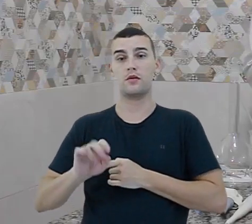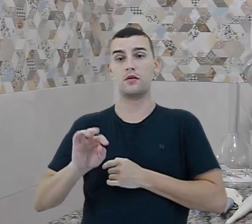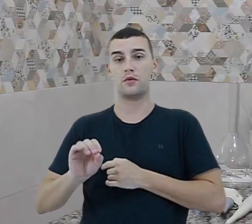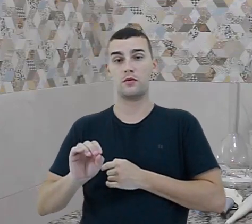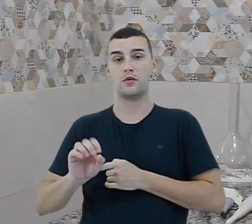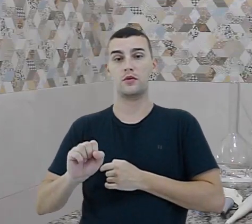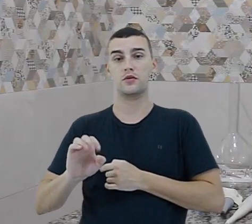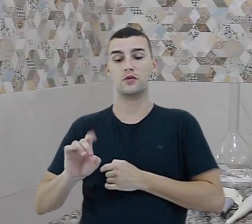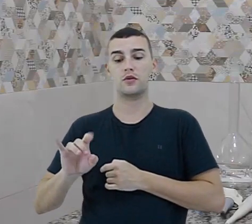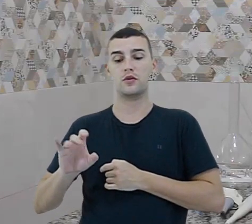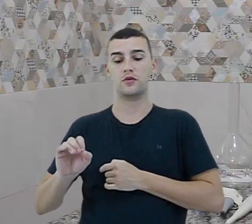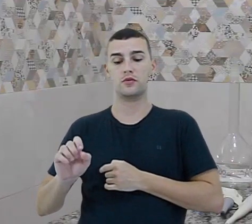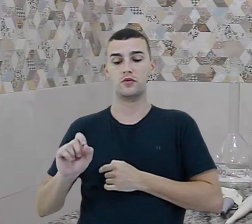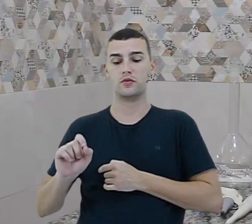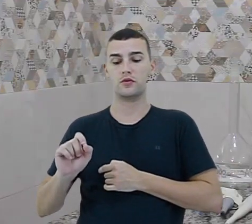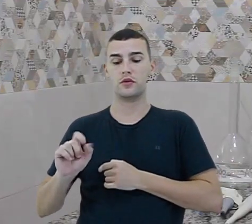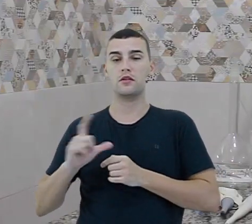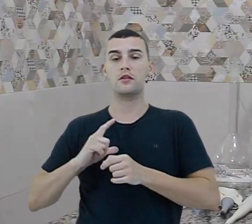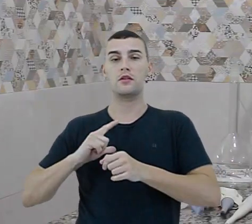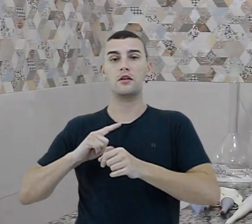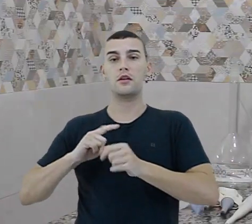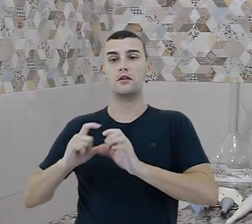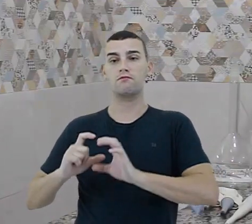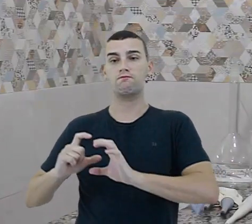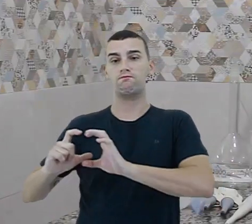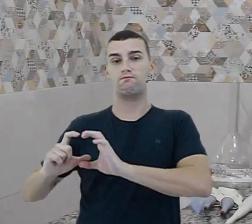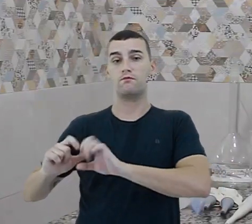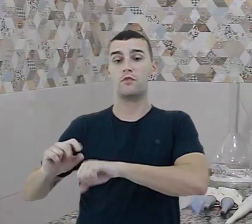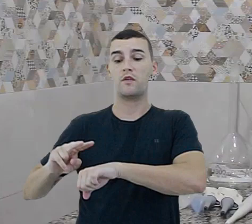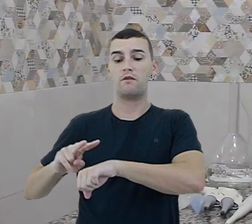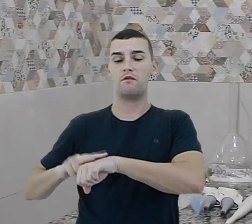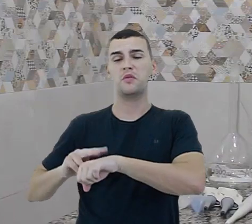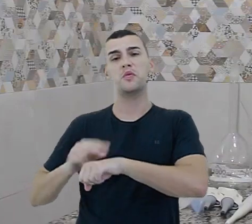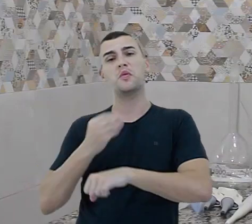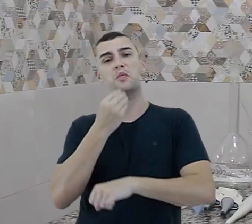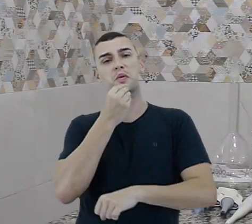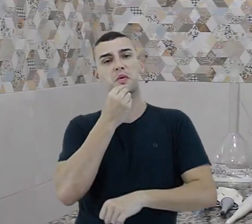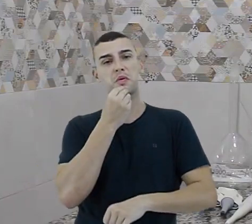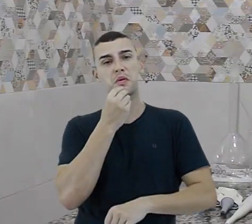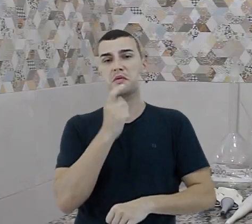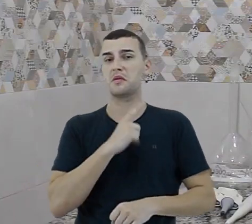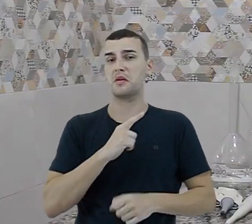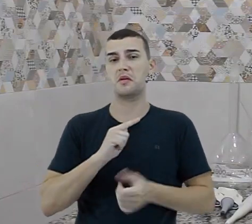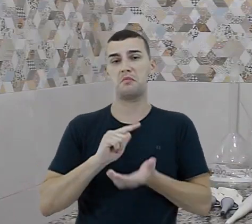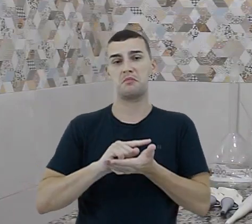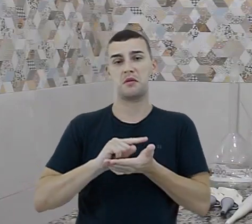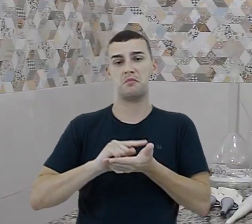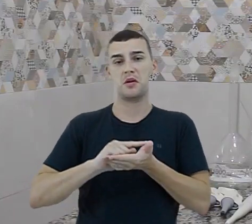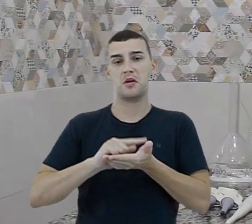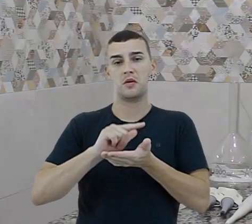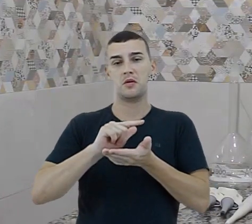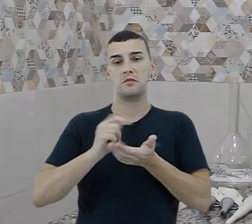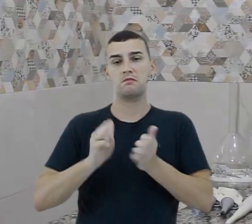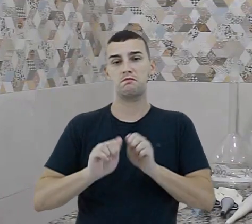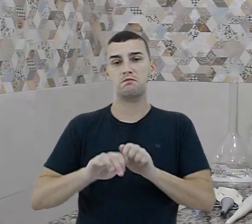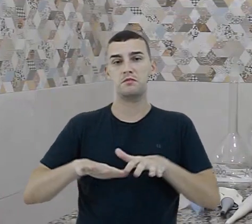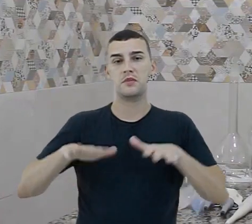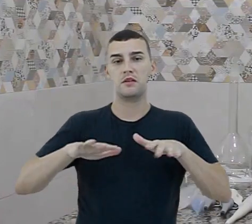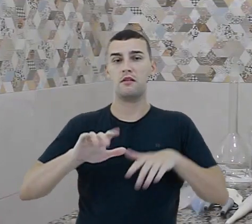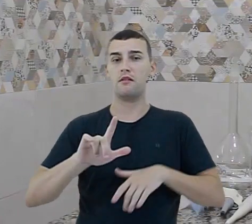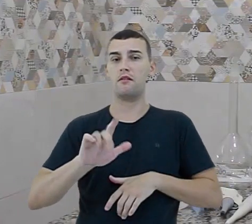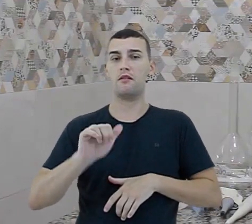de sódio. O cloreto de sódio ele foi colocado aqui nesse relógio de vidro, poderia ter sido num papel